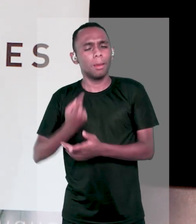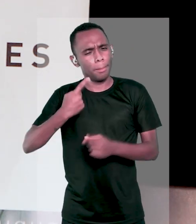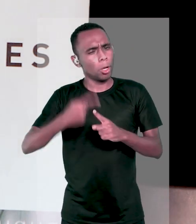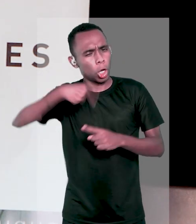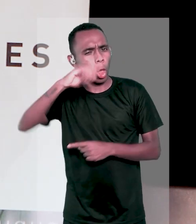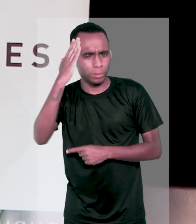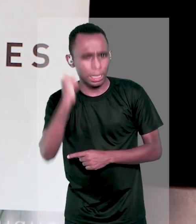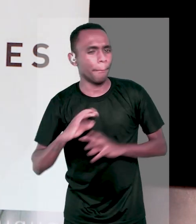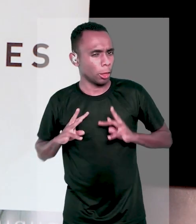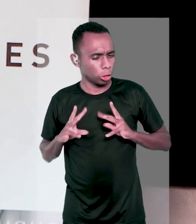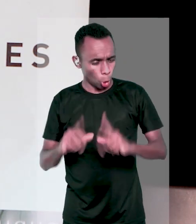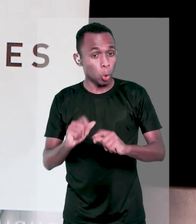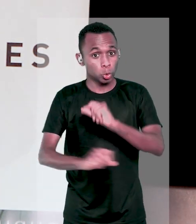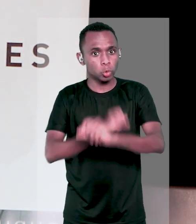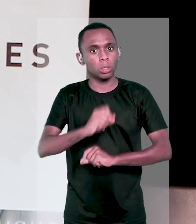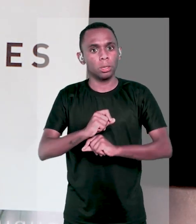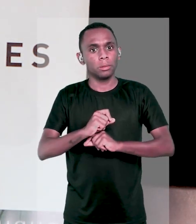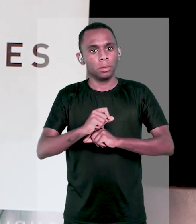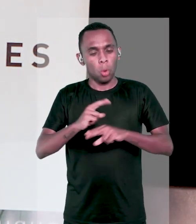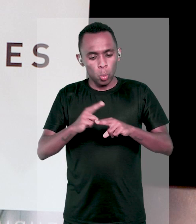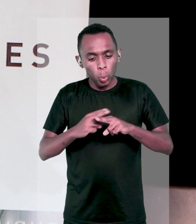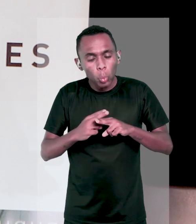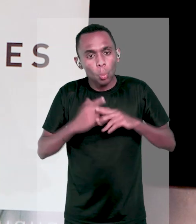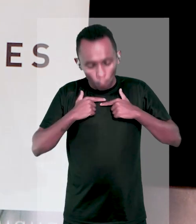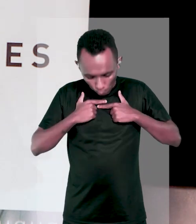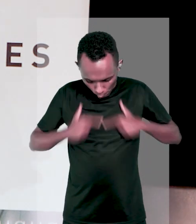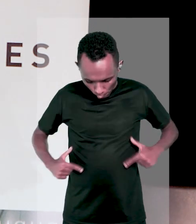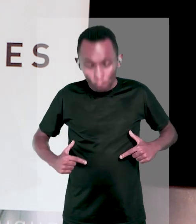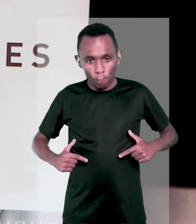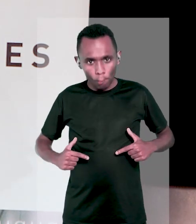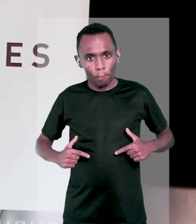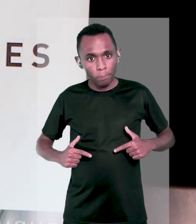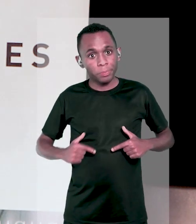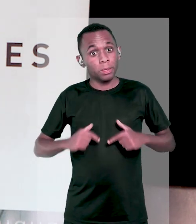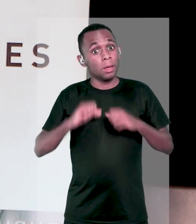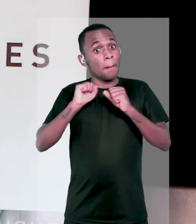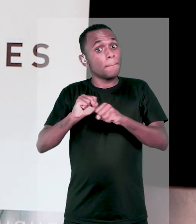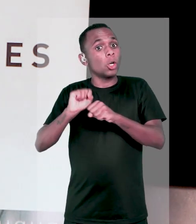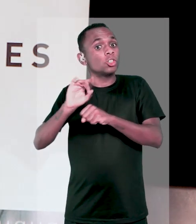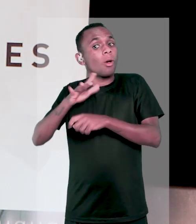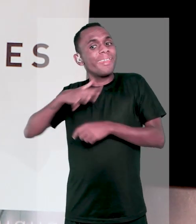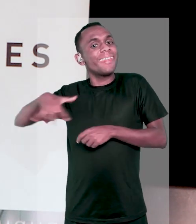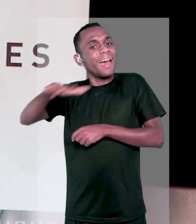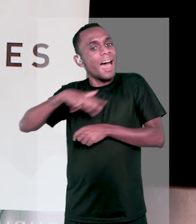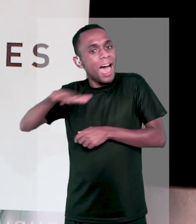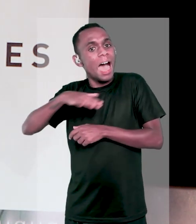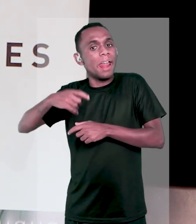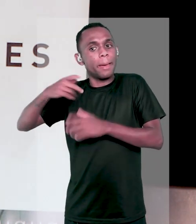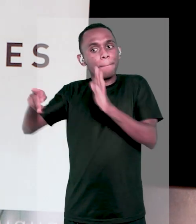a imagem que nós temos do corpo de uma outra pessoa é apenas um instante